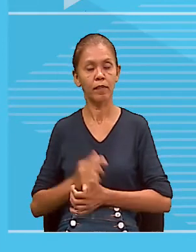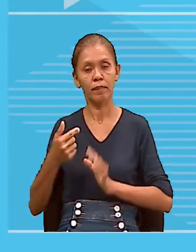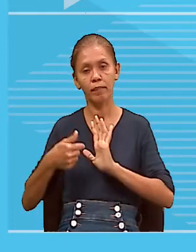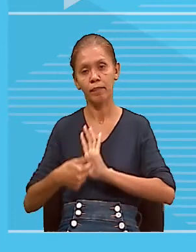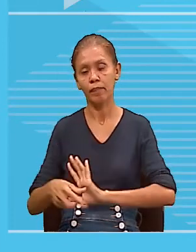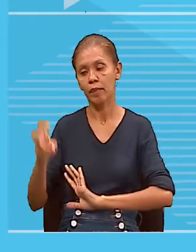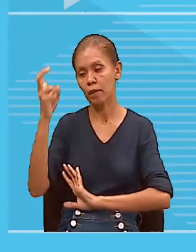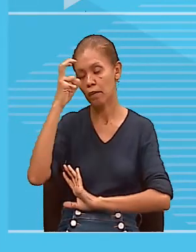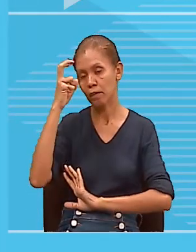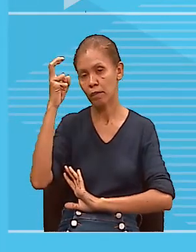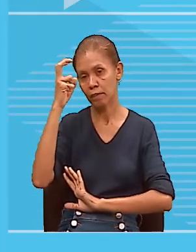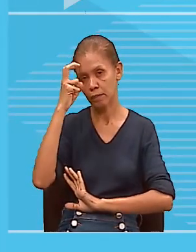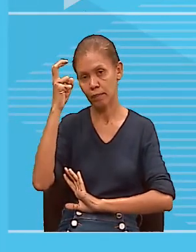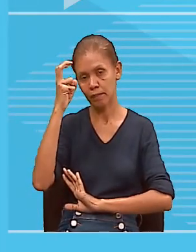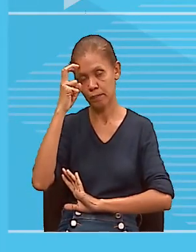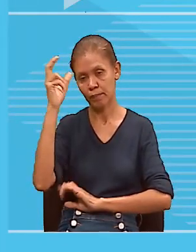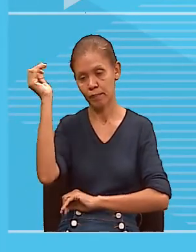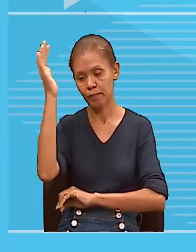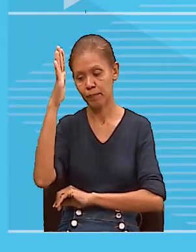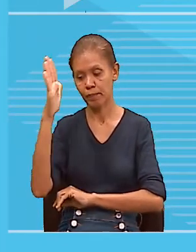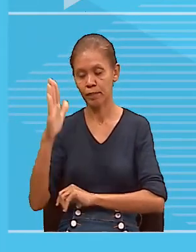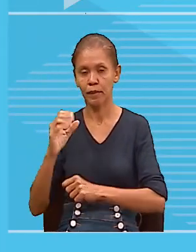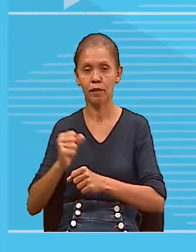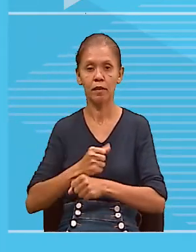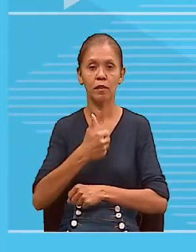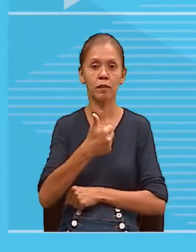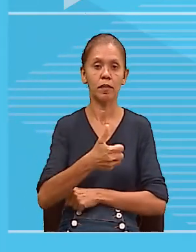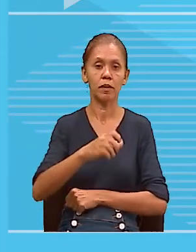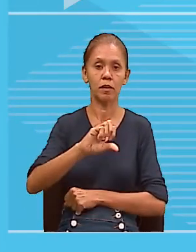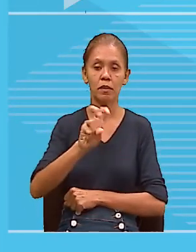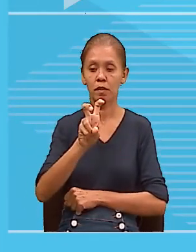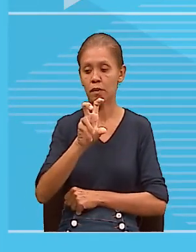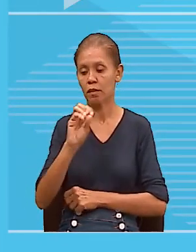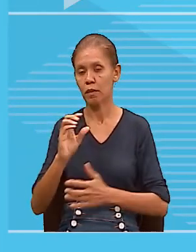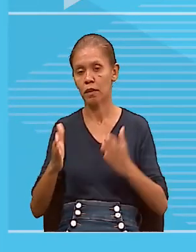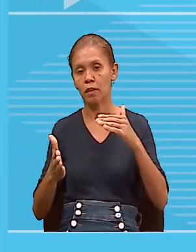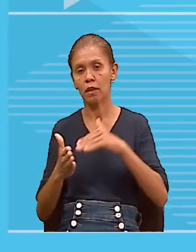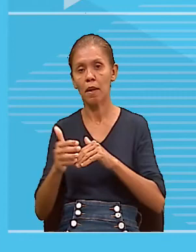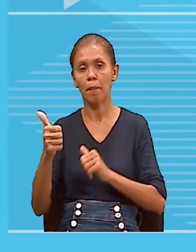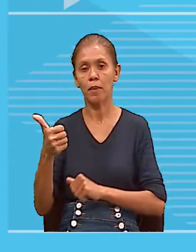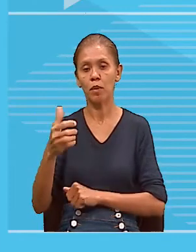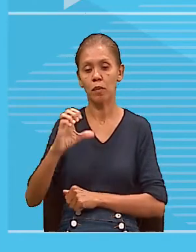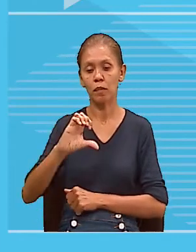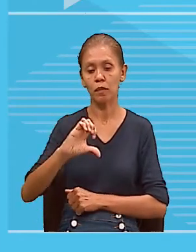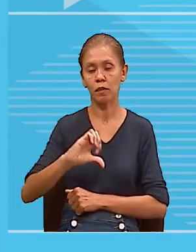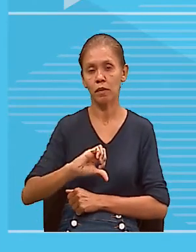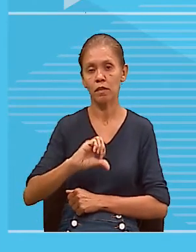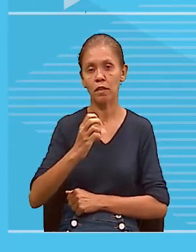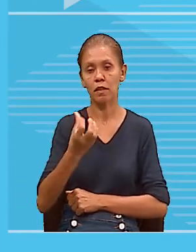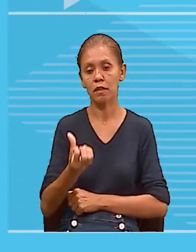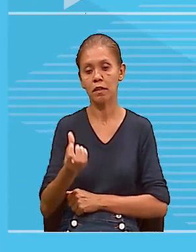Tupiniquim nos anos 1950 para 60 né 60